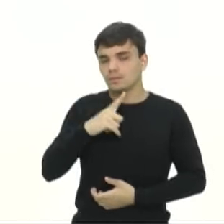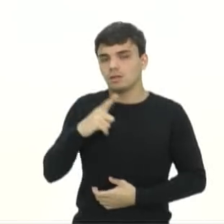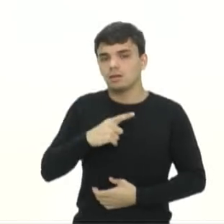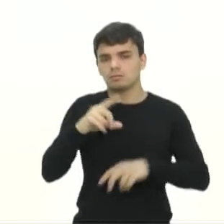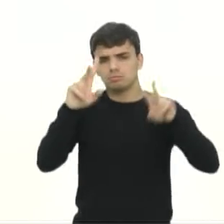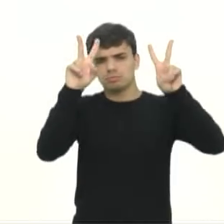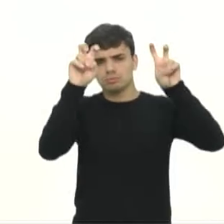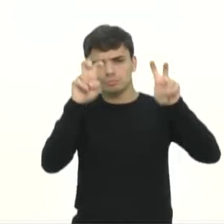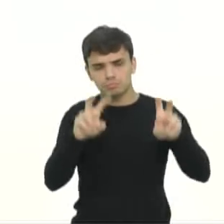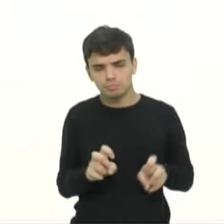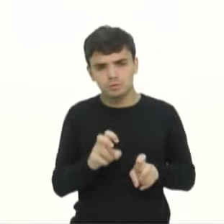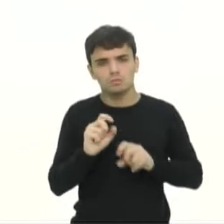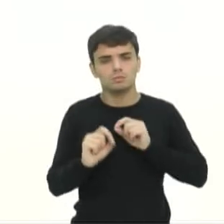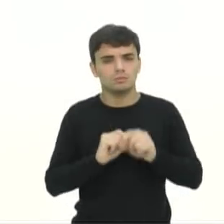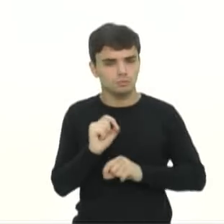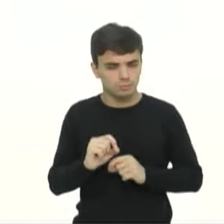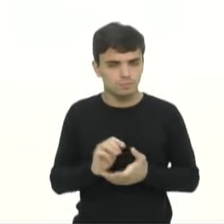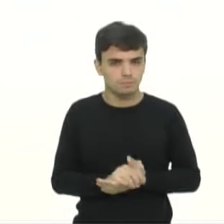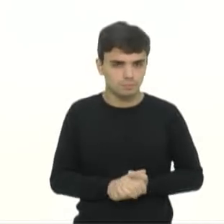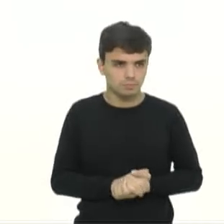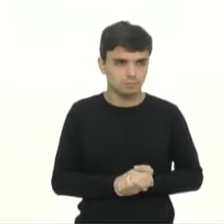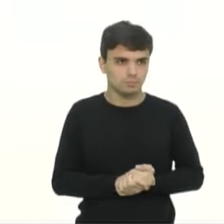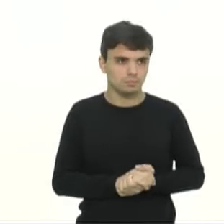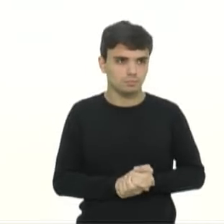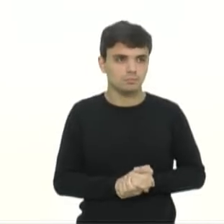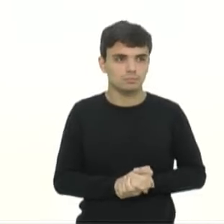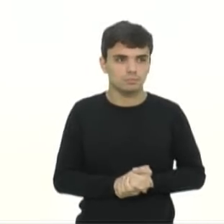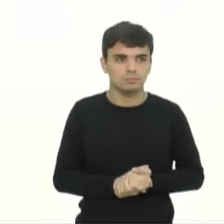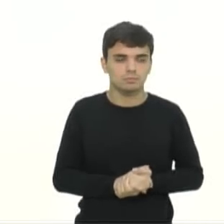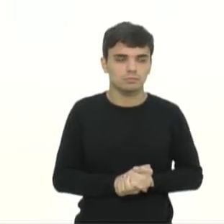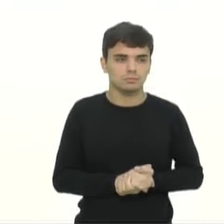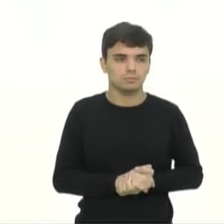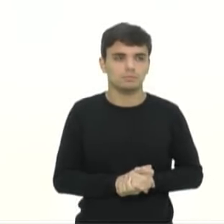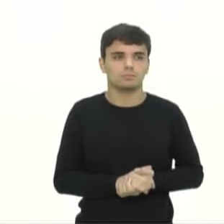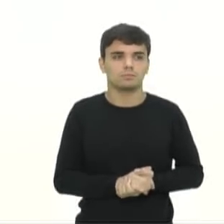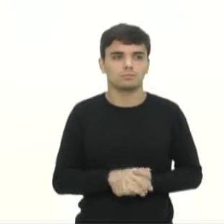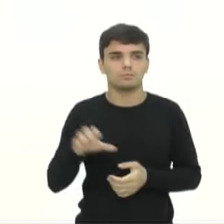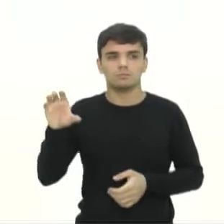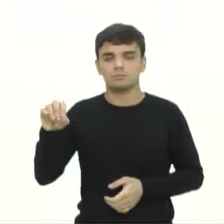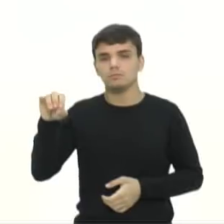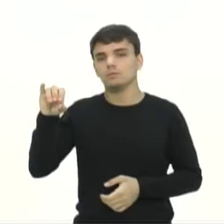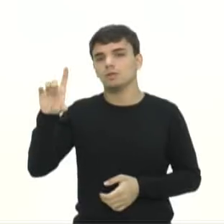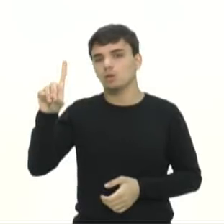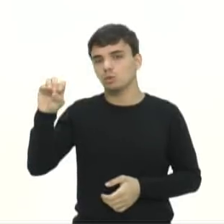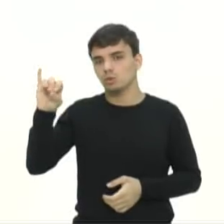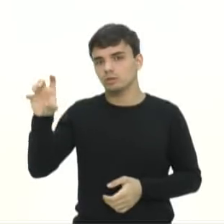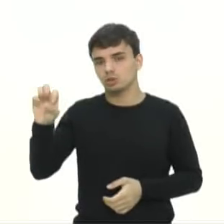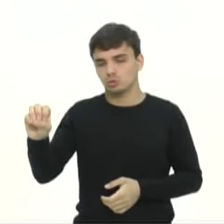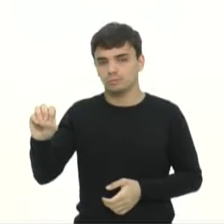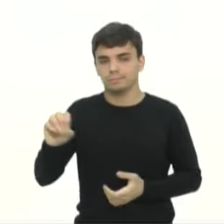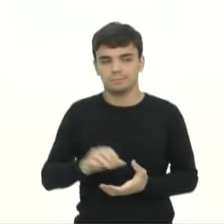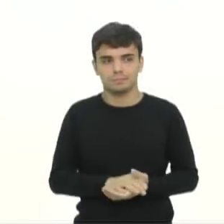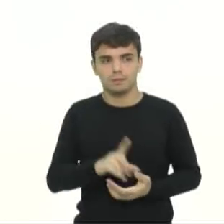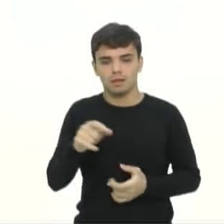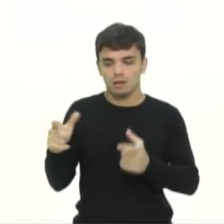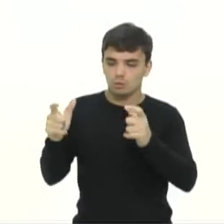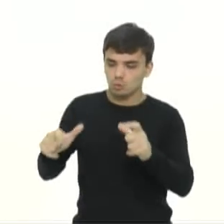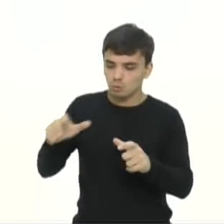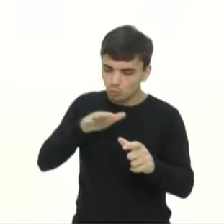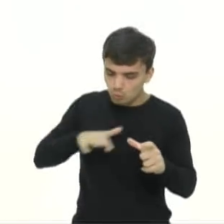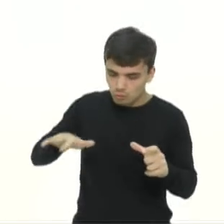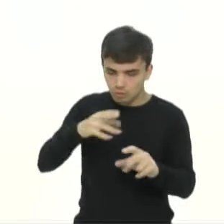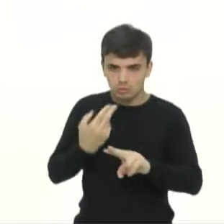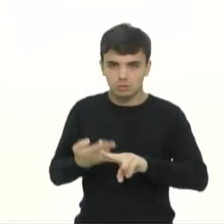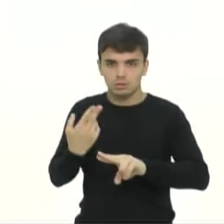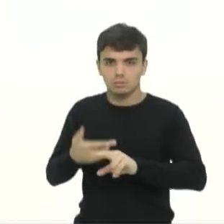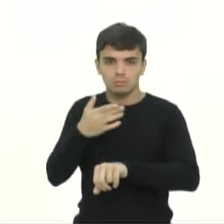do glossário aqui nós temos o quê? As definições desses termos. Então aqui, o dojo é o espaço usado para treinos no